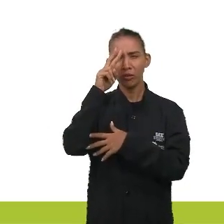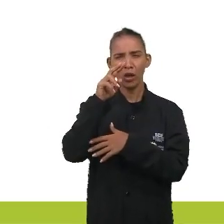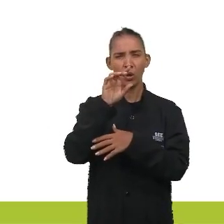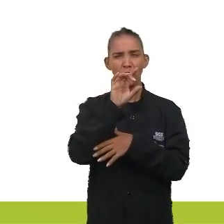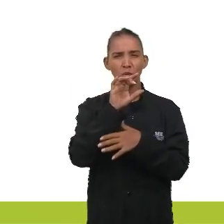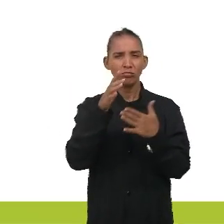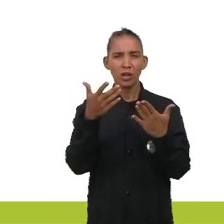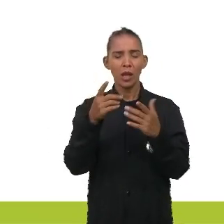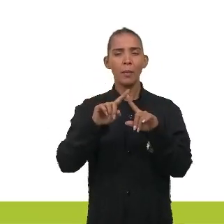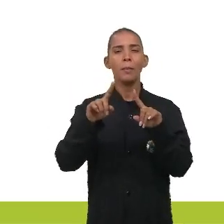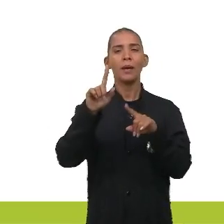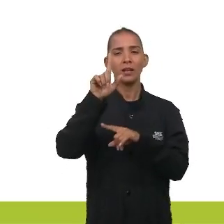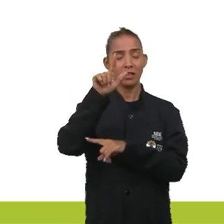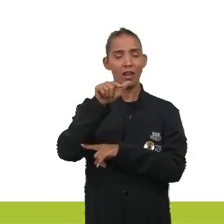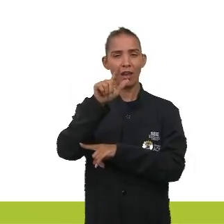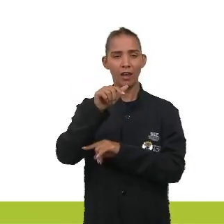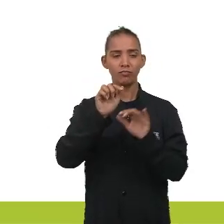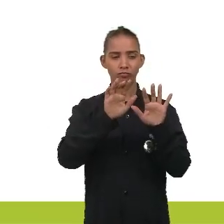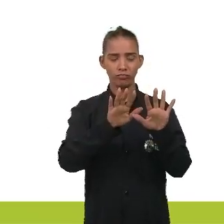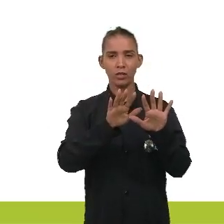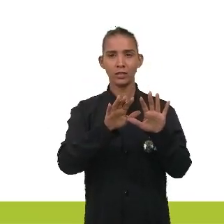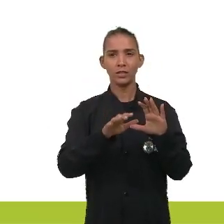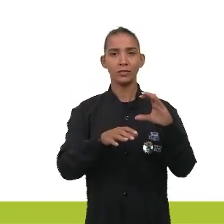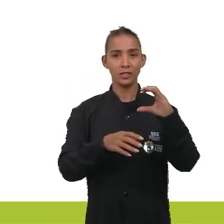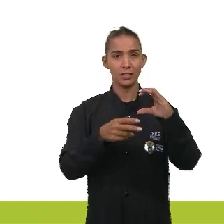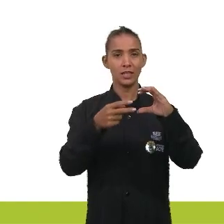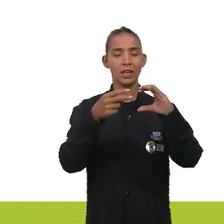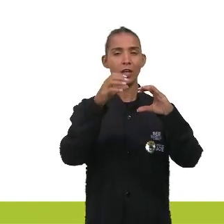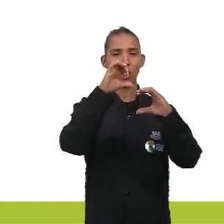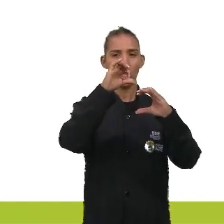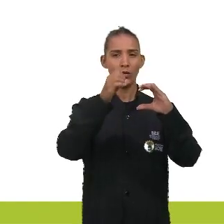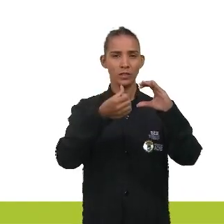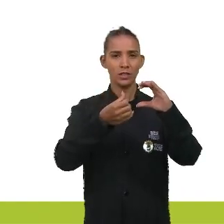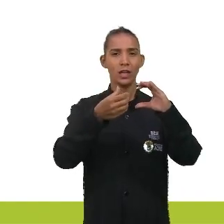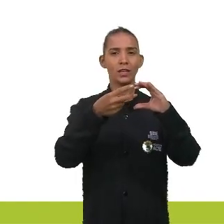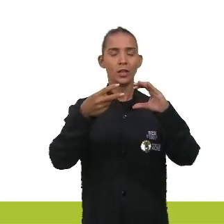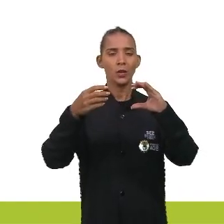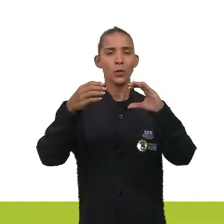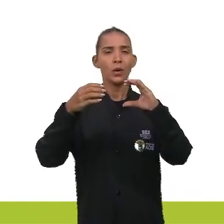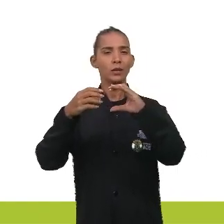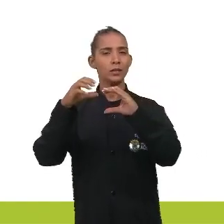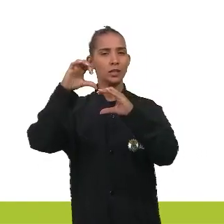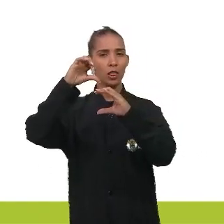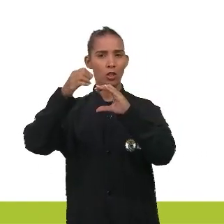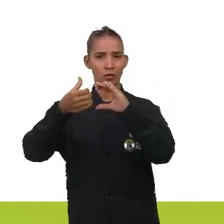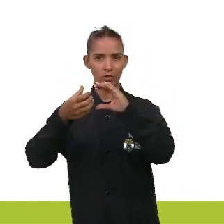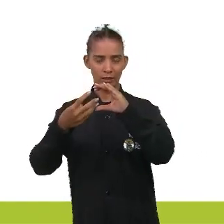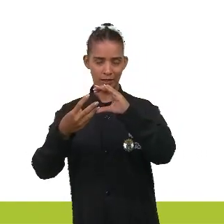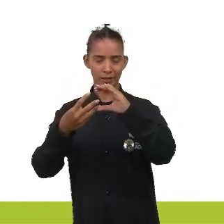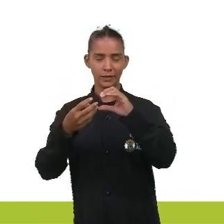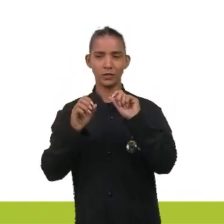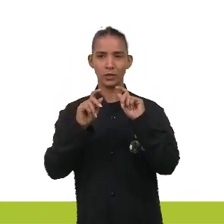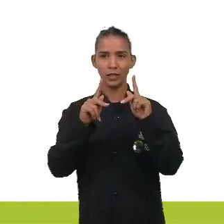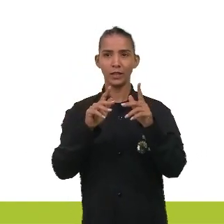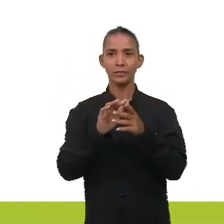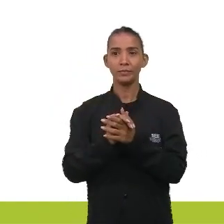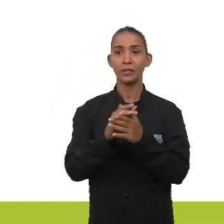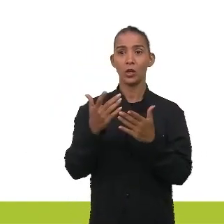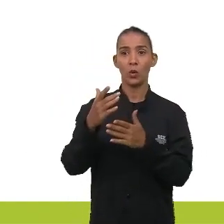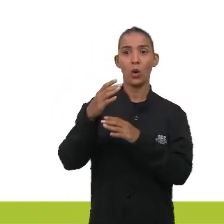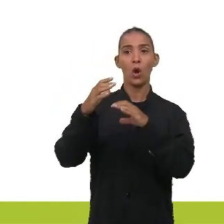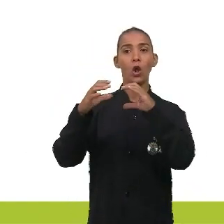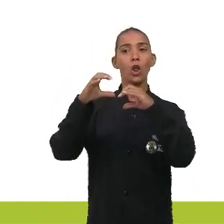era essa solução aqui. Mas fazendo as contas, nós temos o seguinte, isso é igual a 9 vezes